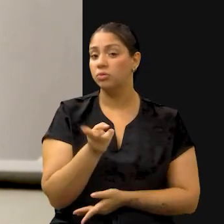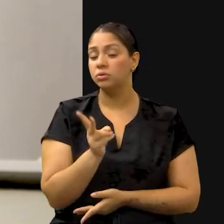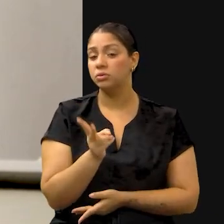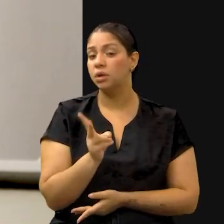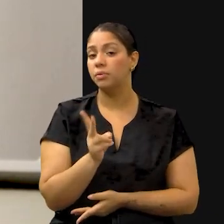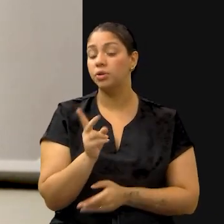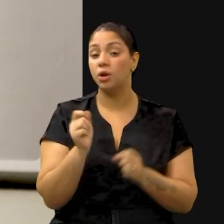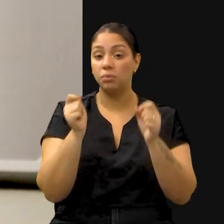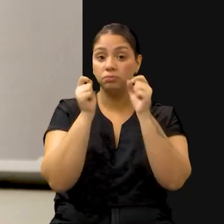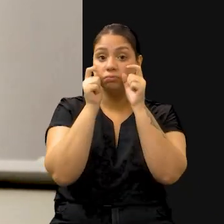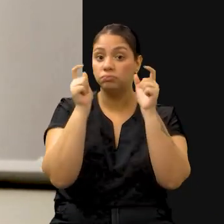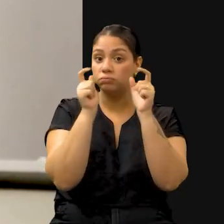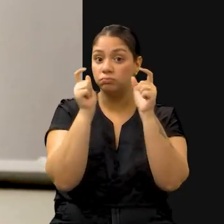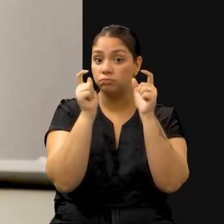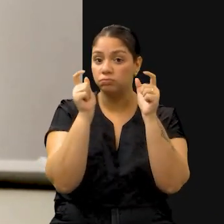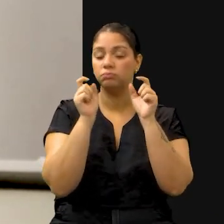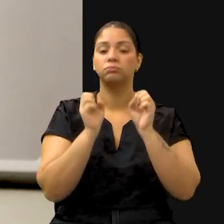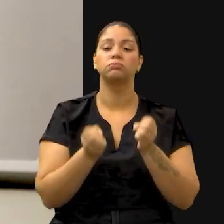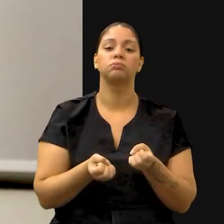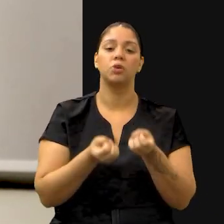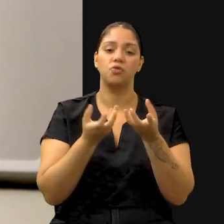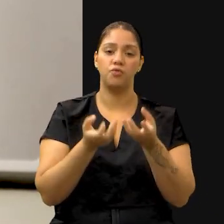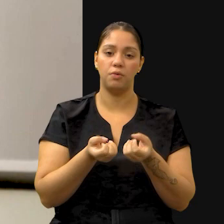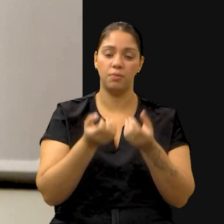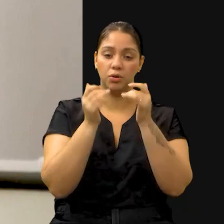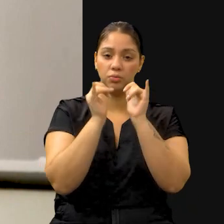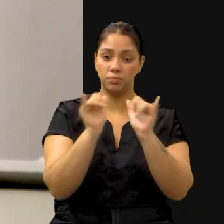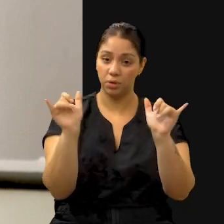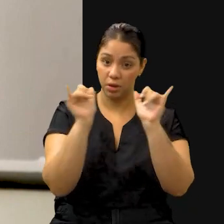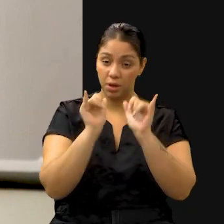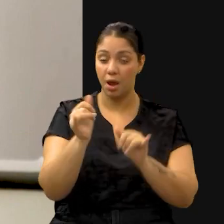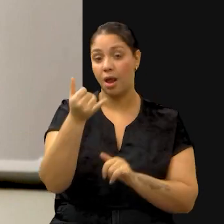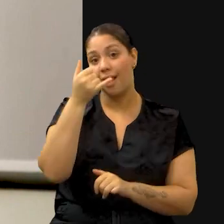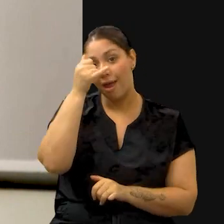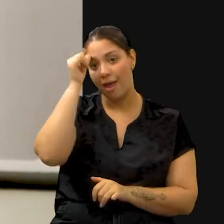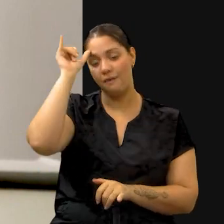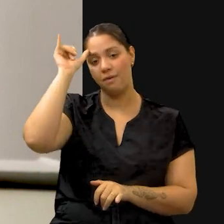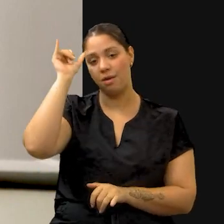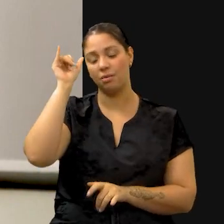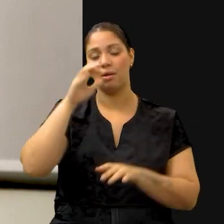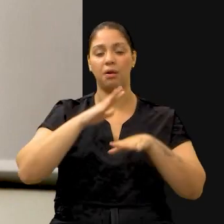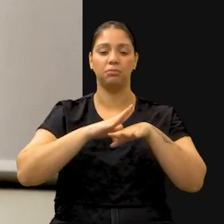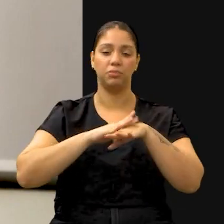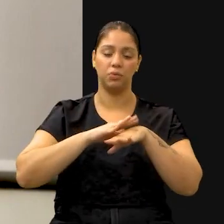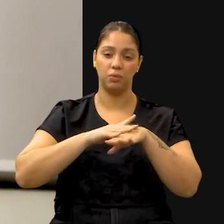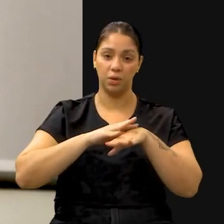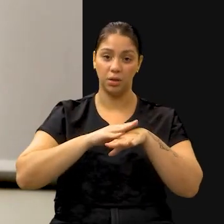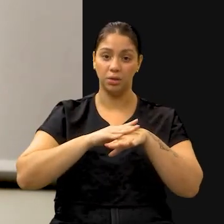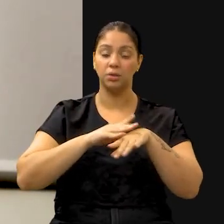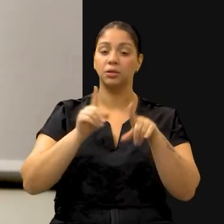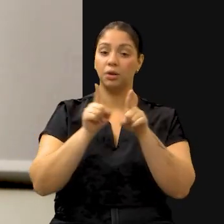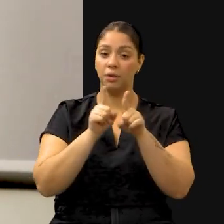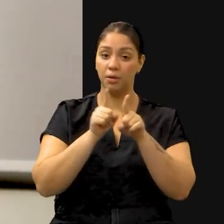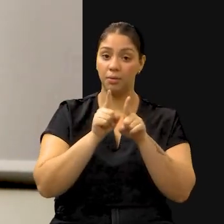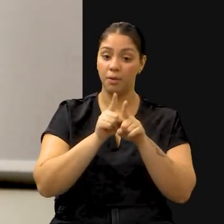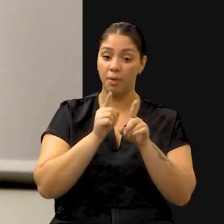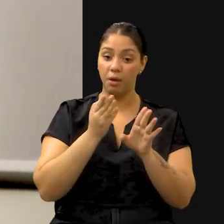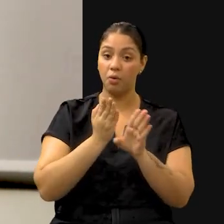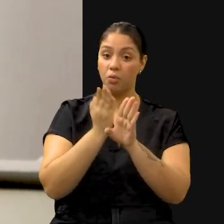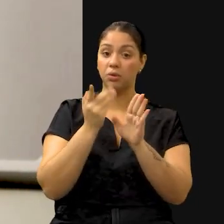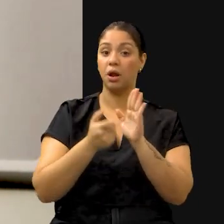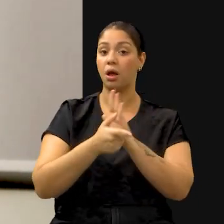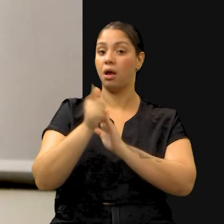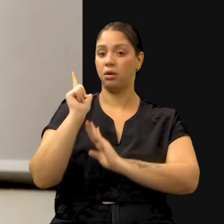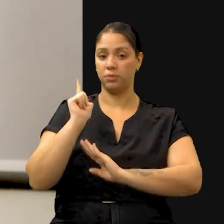uma campanha de alerta, de informação, para que consigamos evitar essa doença, para que consigamos fazer